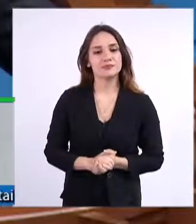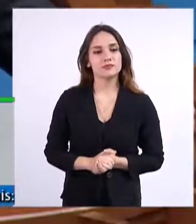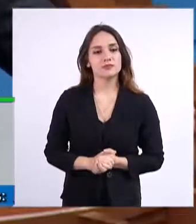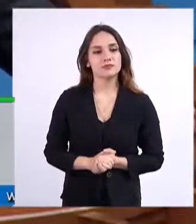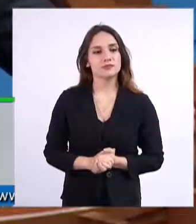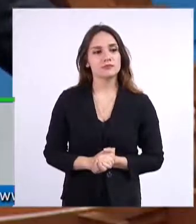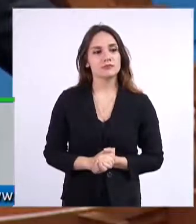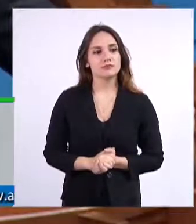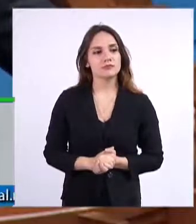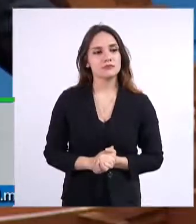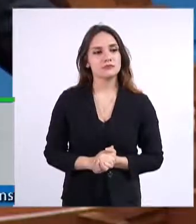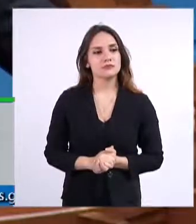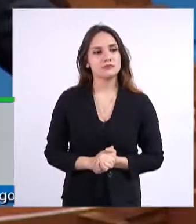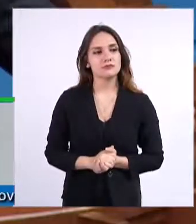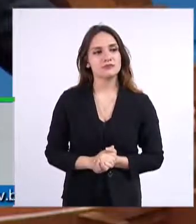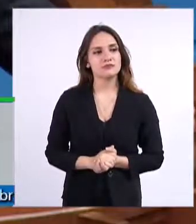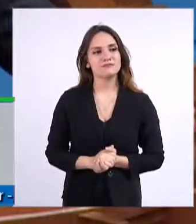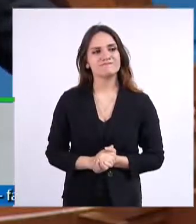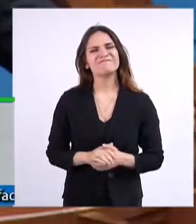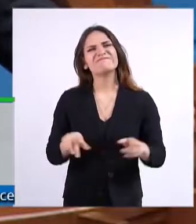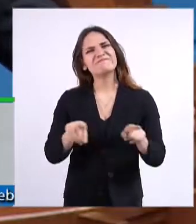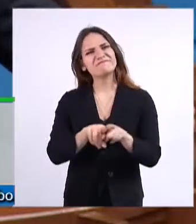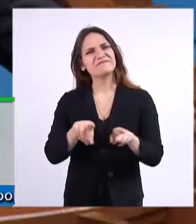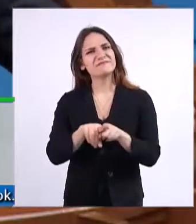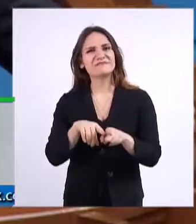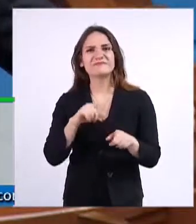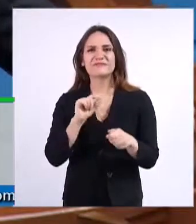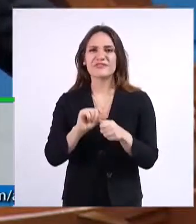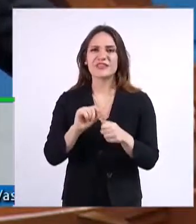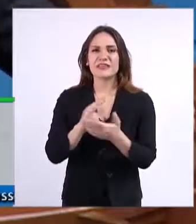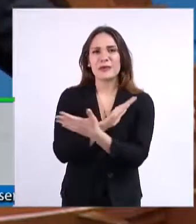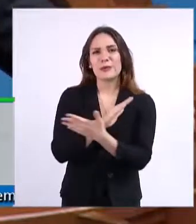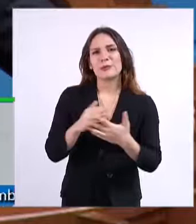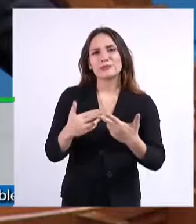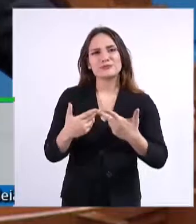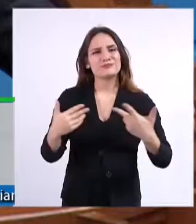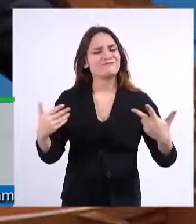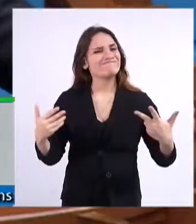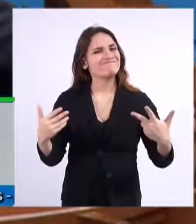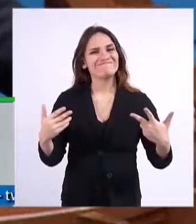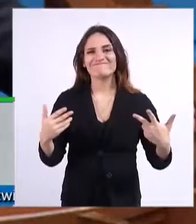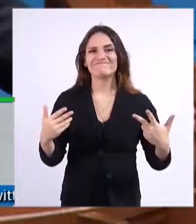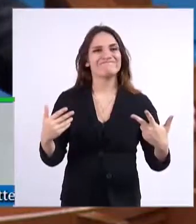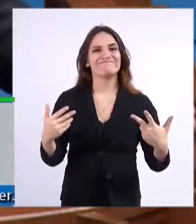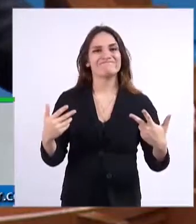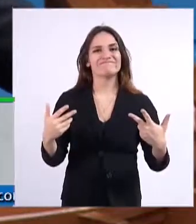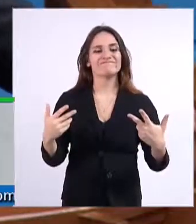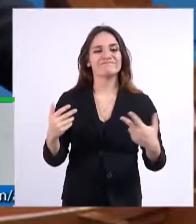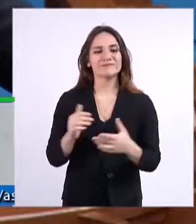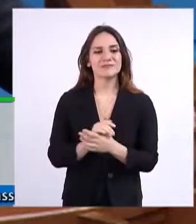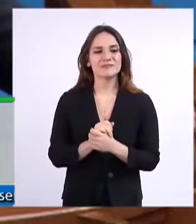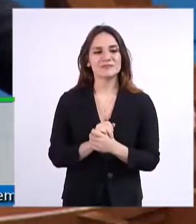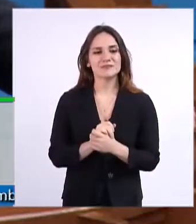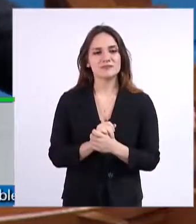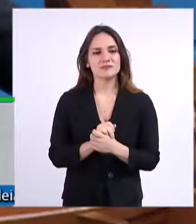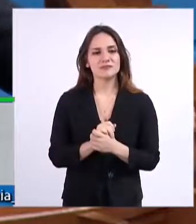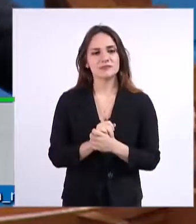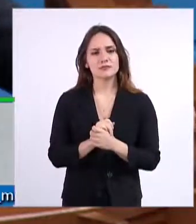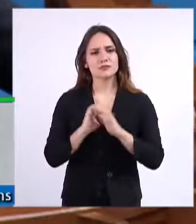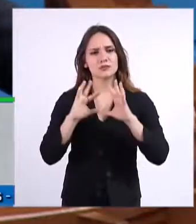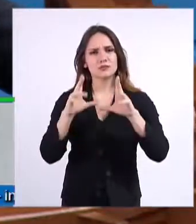e feito uma série de encaminhamentos que deixam